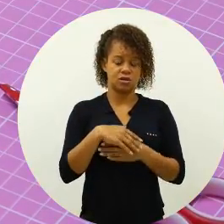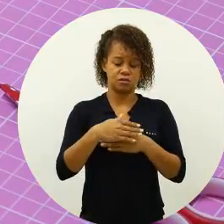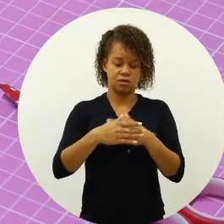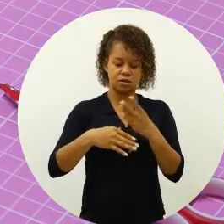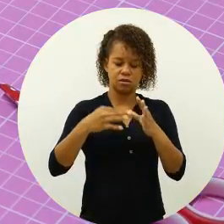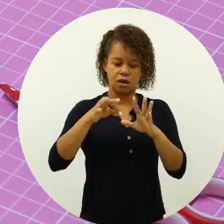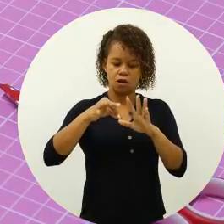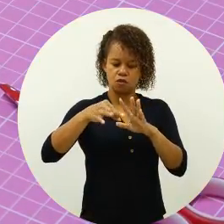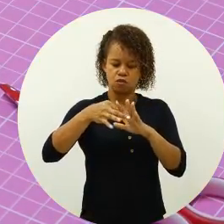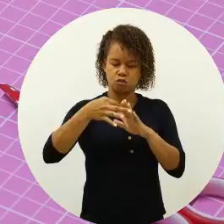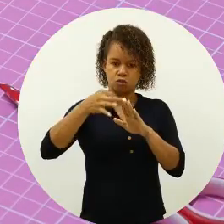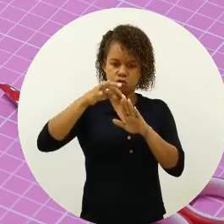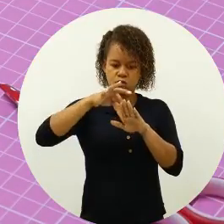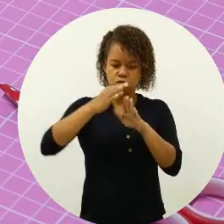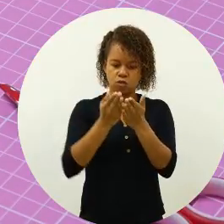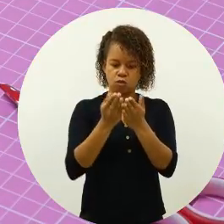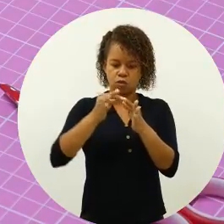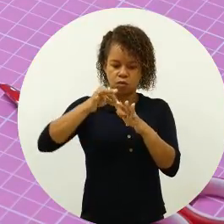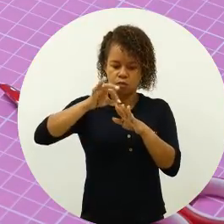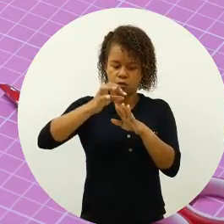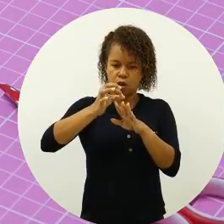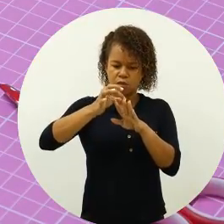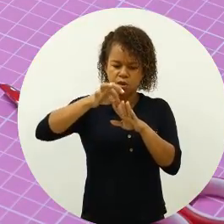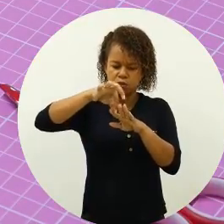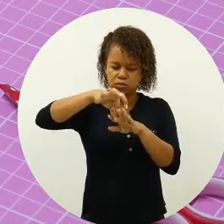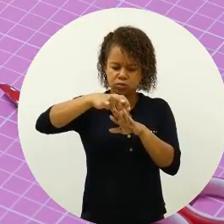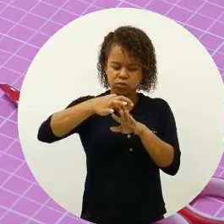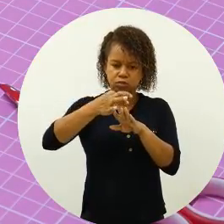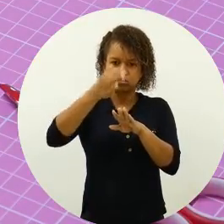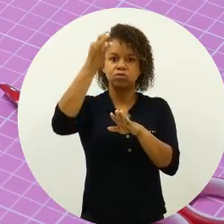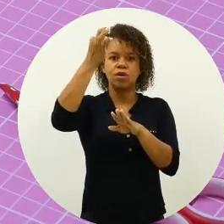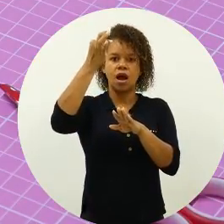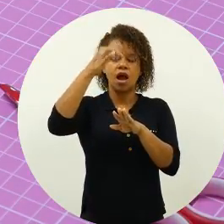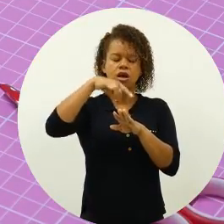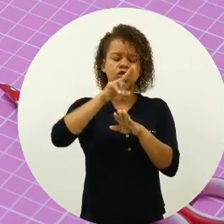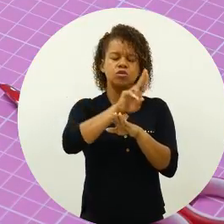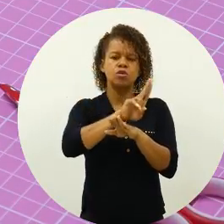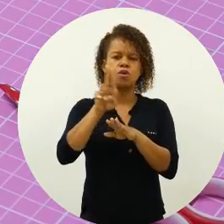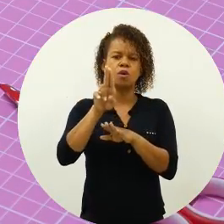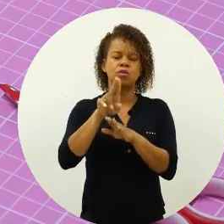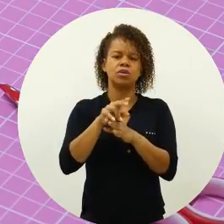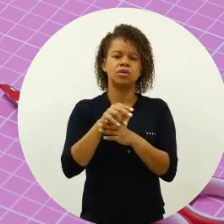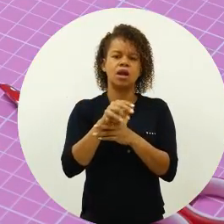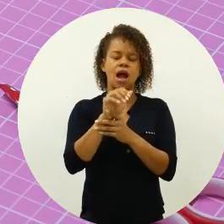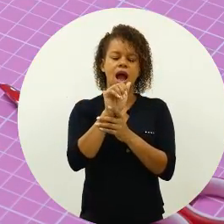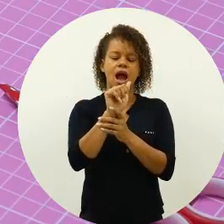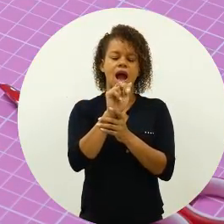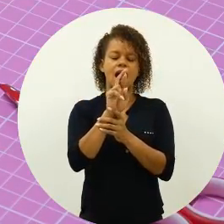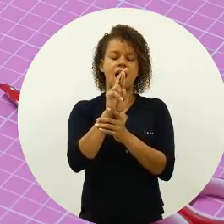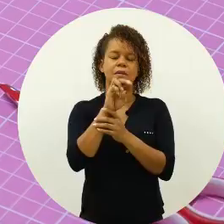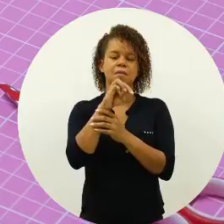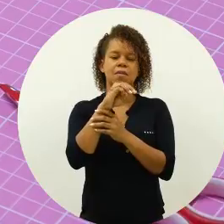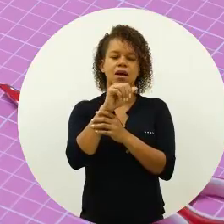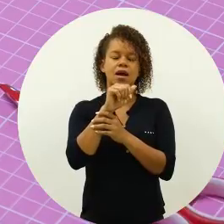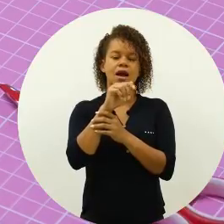passamos a agulha por dentro da bolinha que fica, e isso se chama amarração.